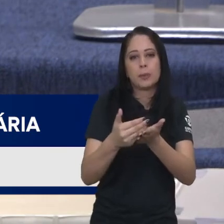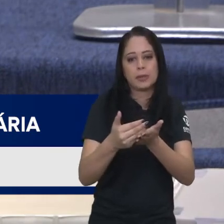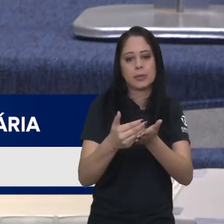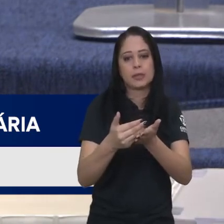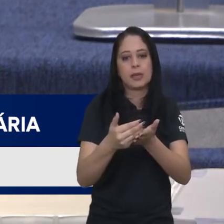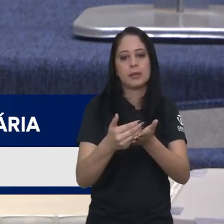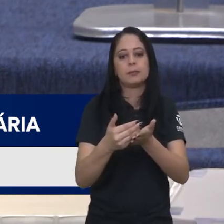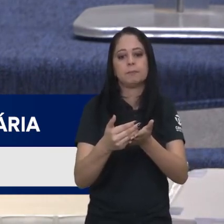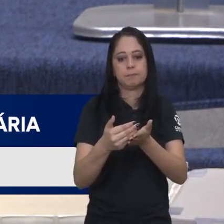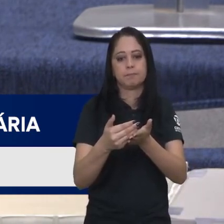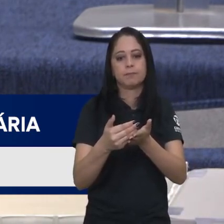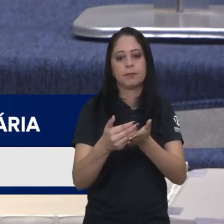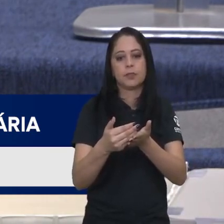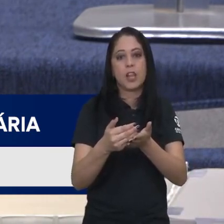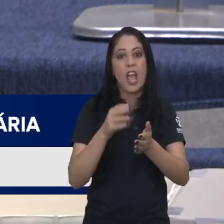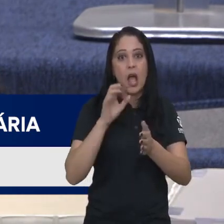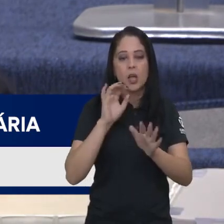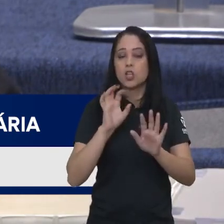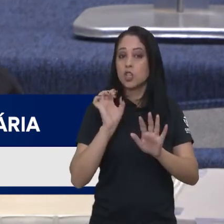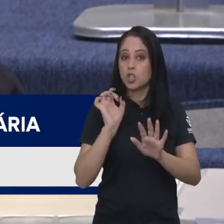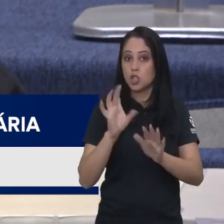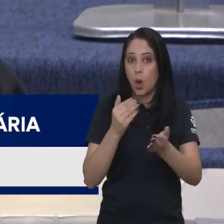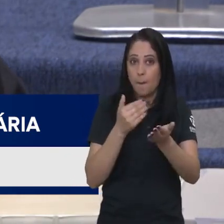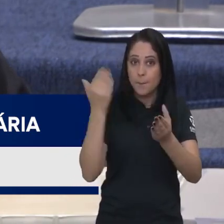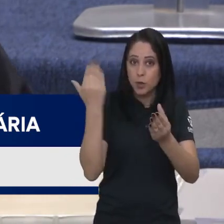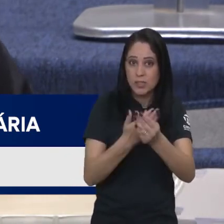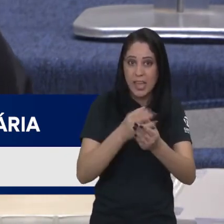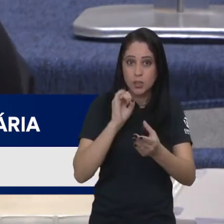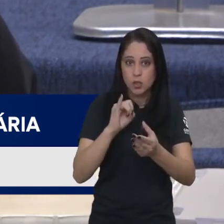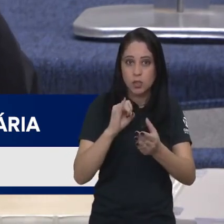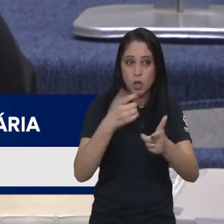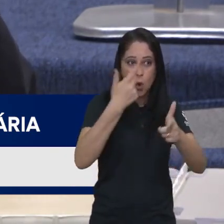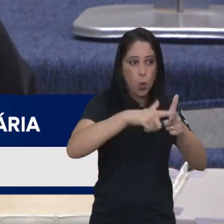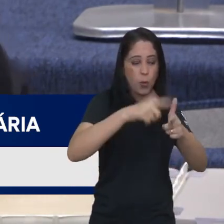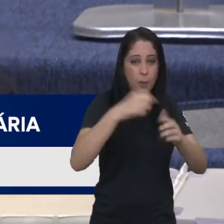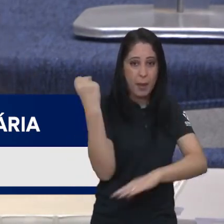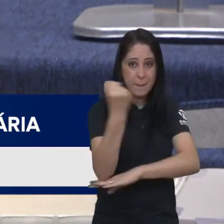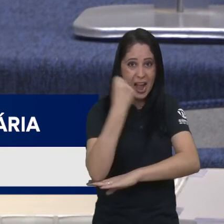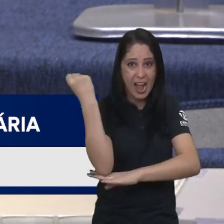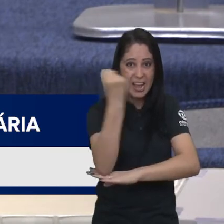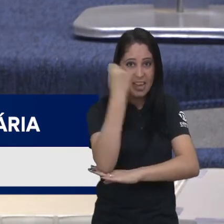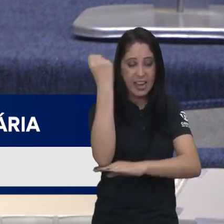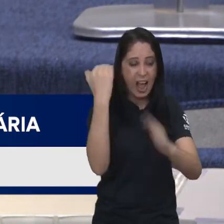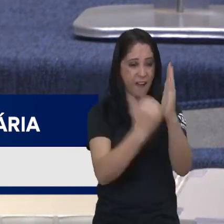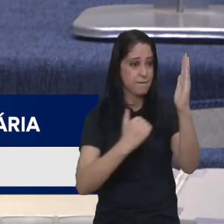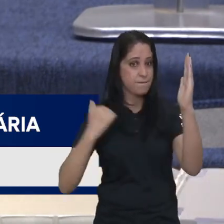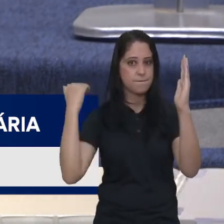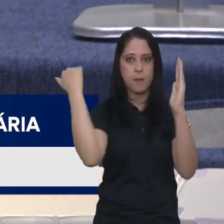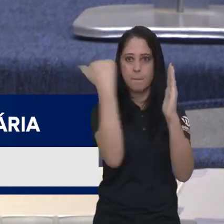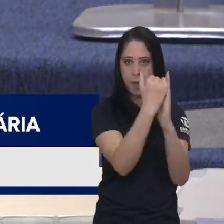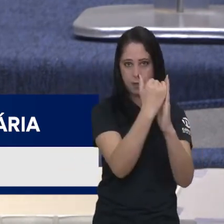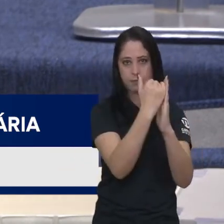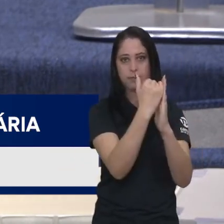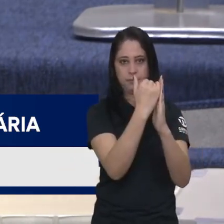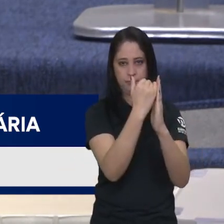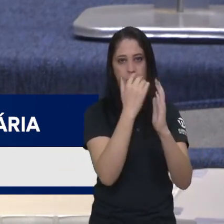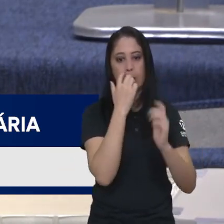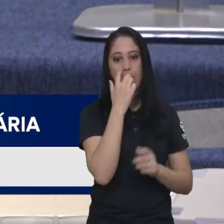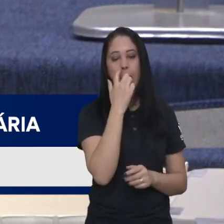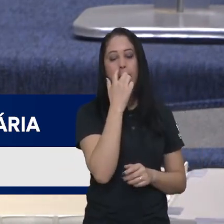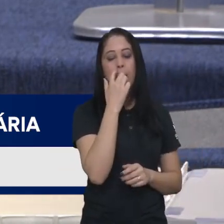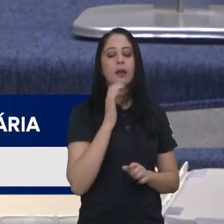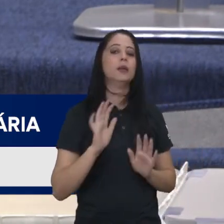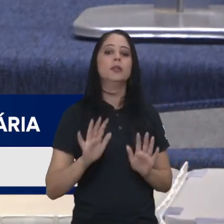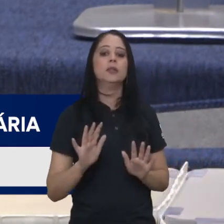bairros específicos? A gente só entra quando a situação chega no limite, ou seja, quando há possibilidade de desfazimento do bairro.